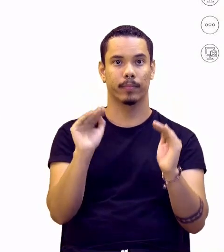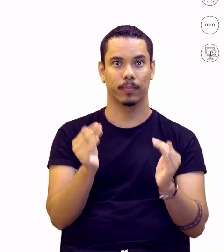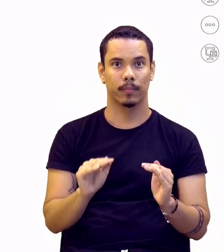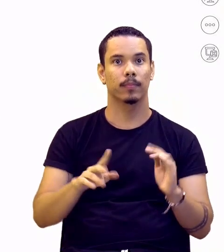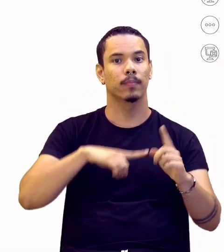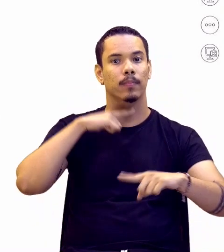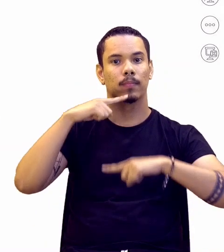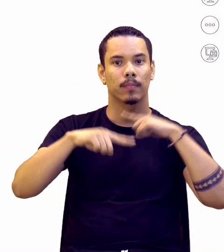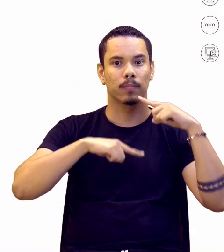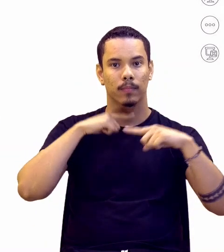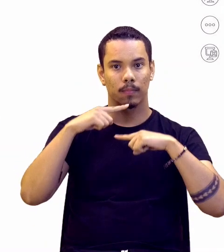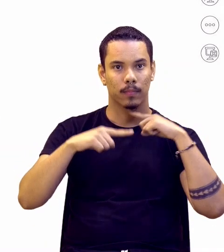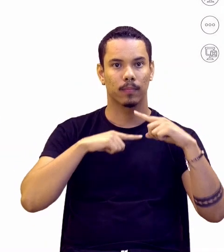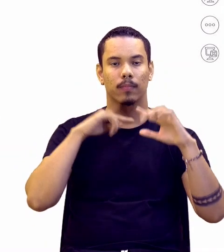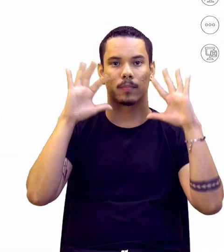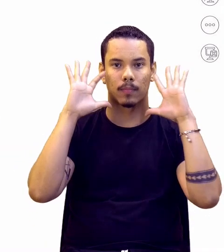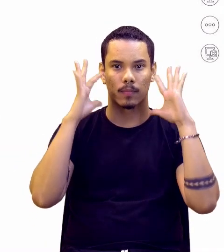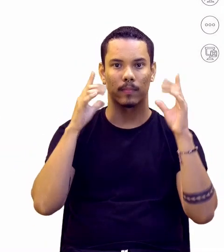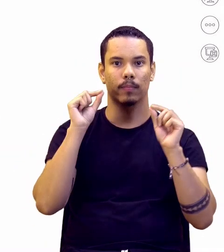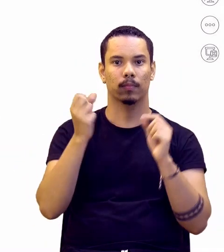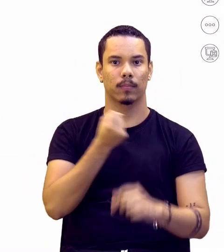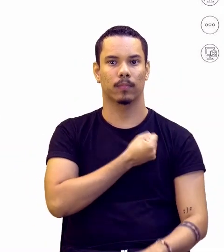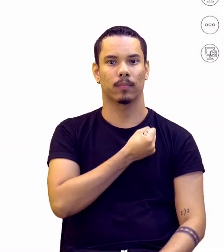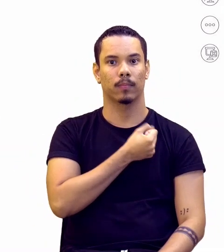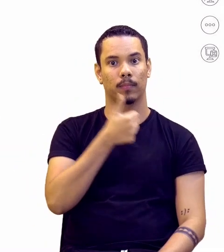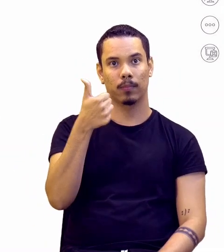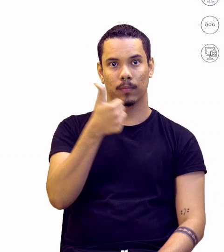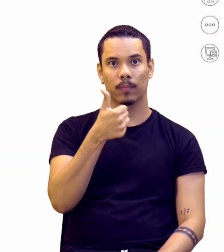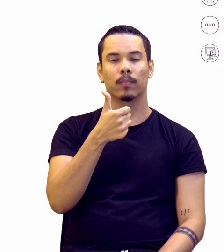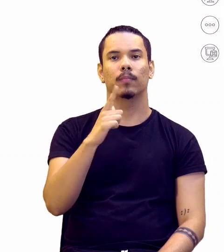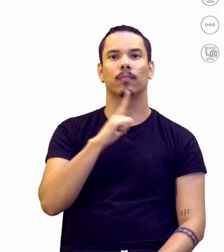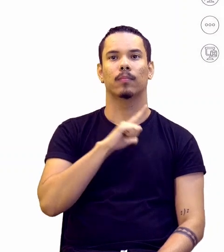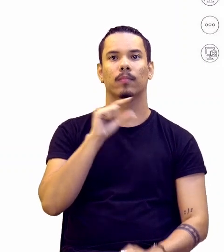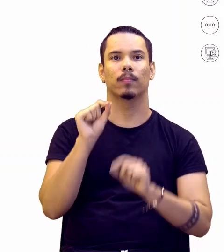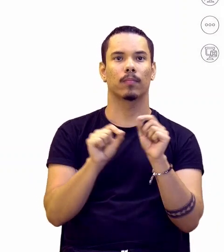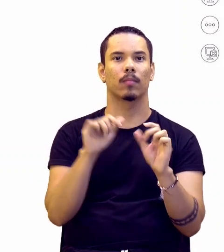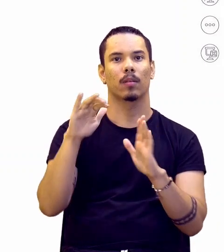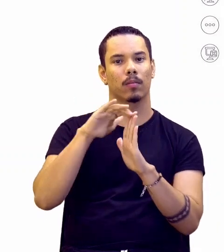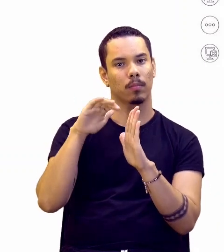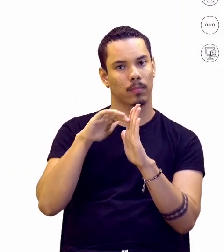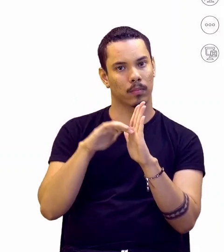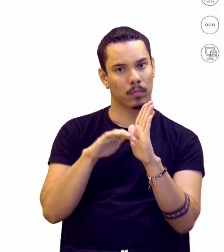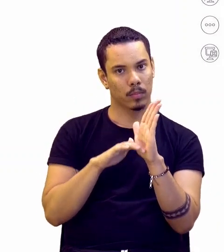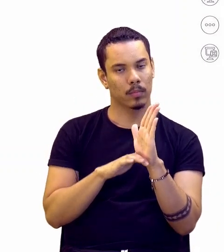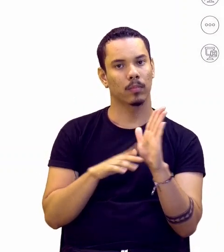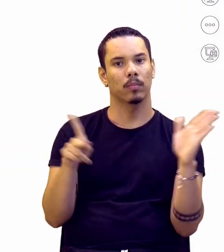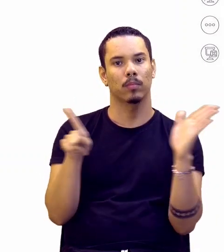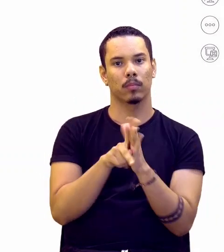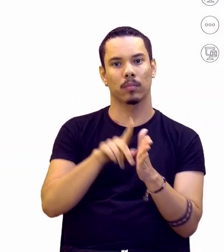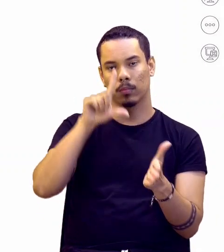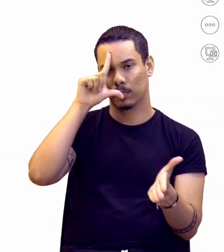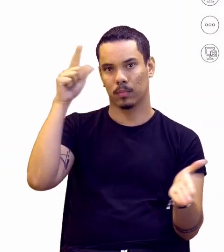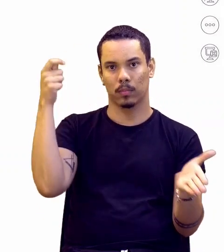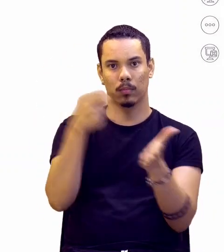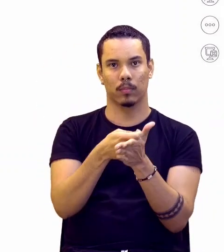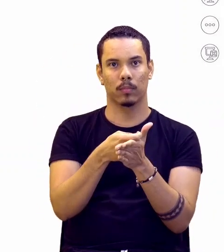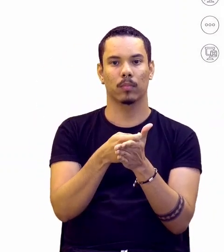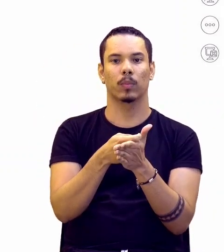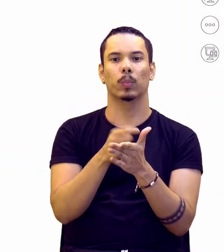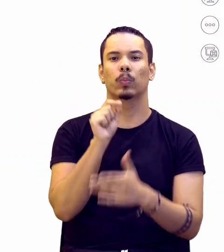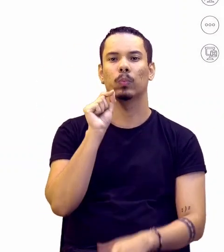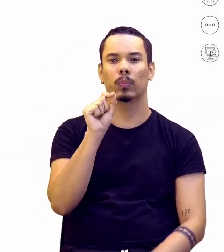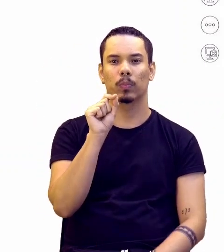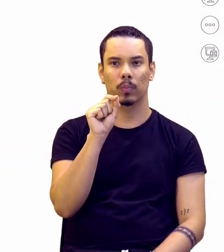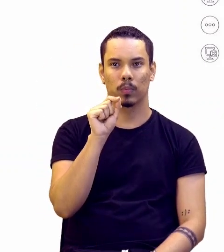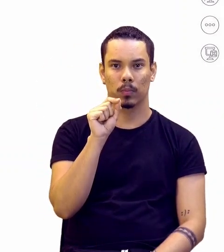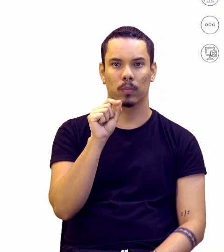agora. Resolução. Questão 1. Considera-se como um dos fatores determinantes. Olha só, Rogério.